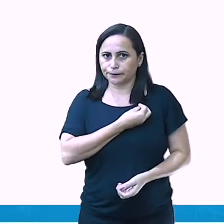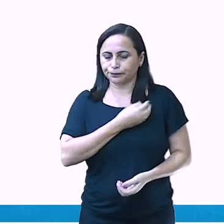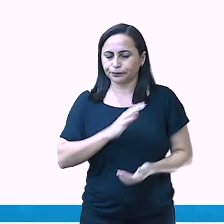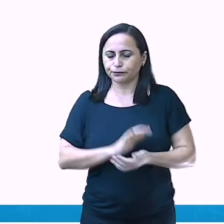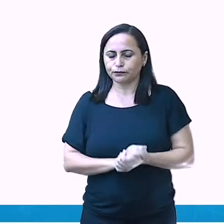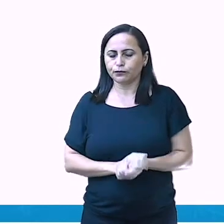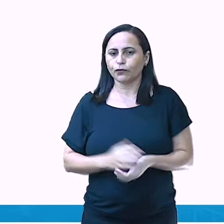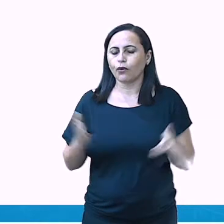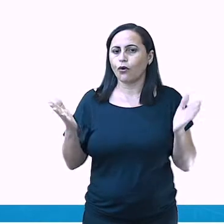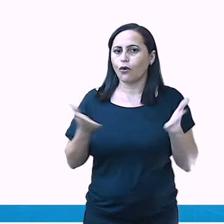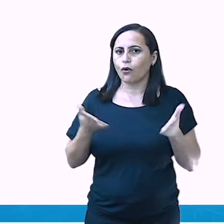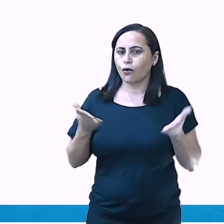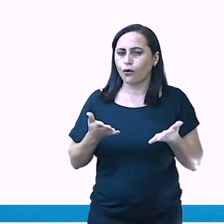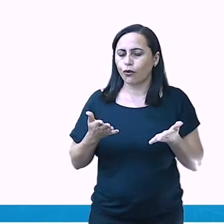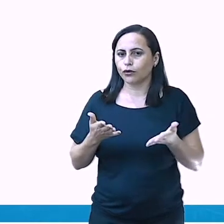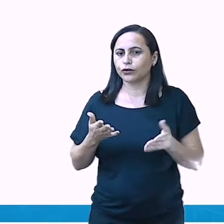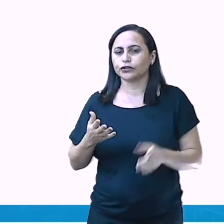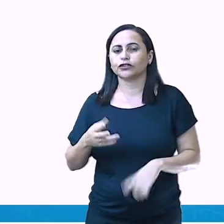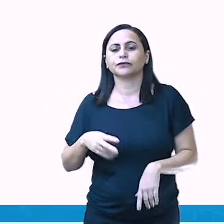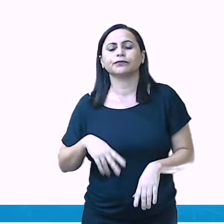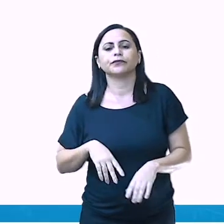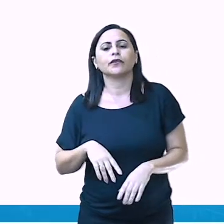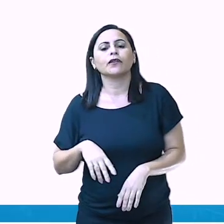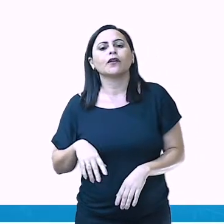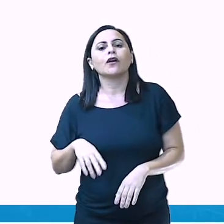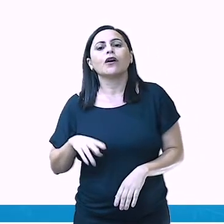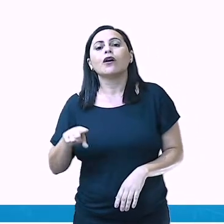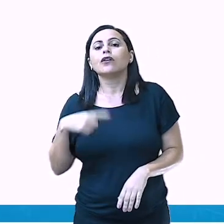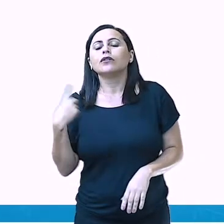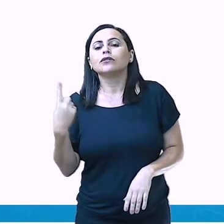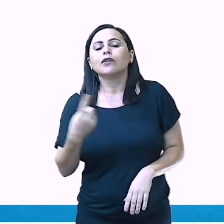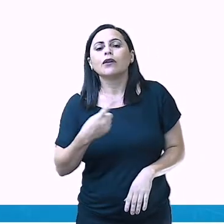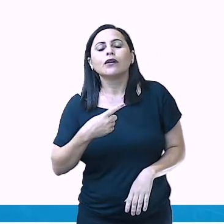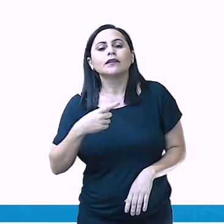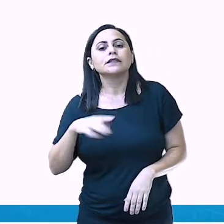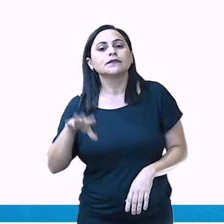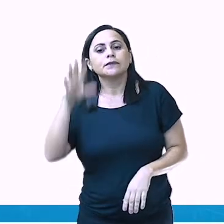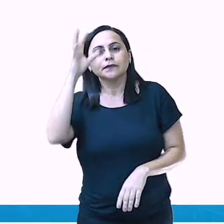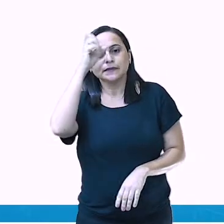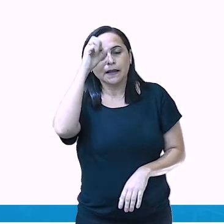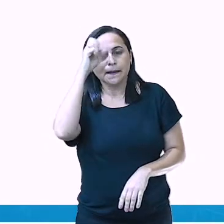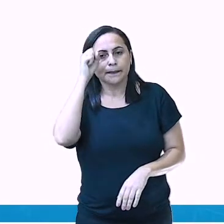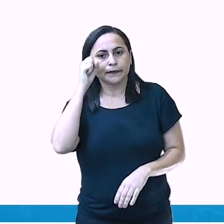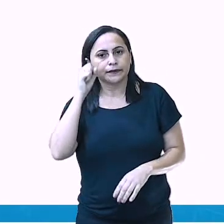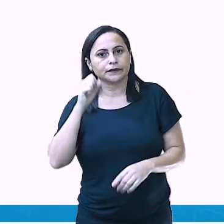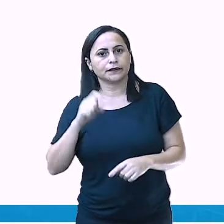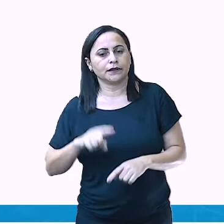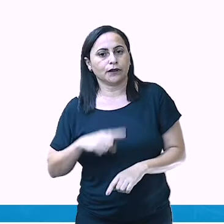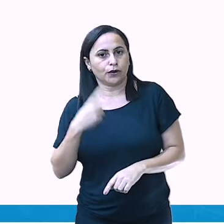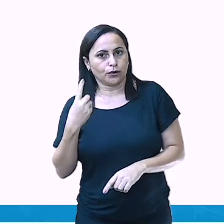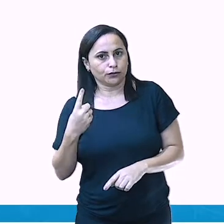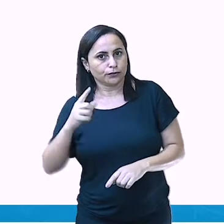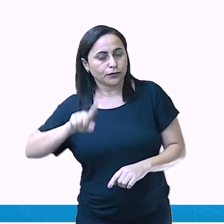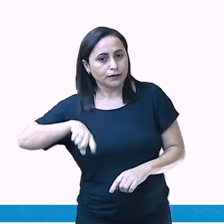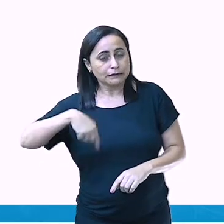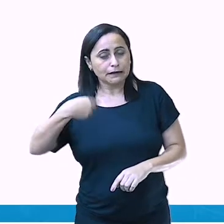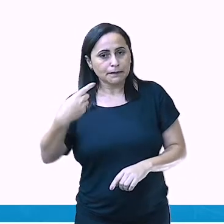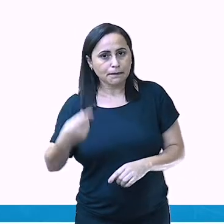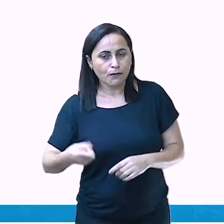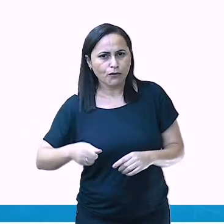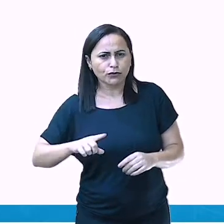dois componentes. Essa primeira aula no conteúdo de História e a próxima envolvendo a questão da globalização e o